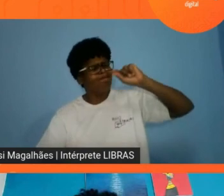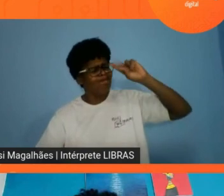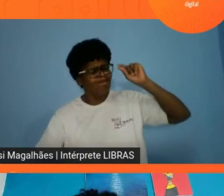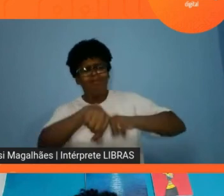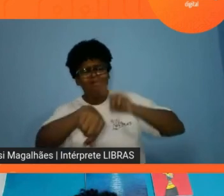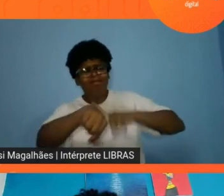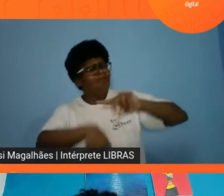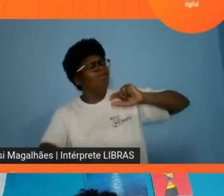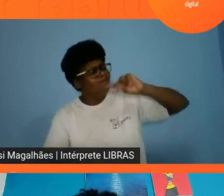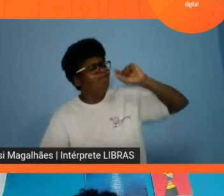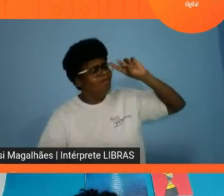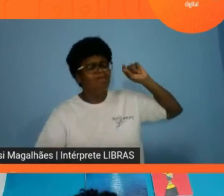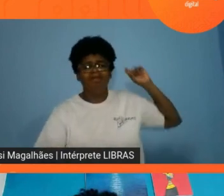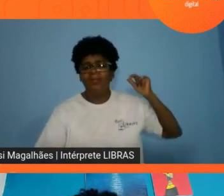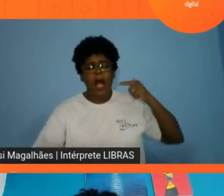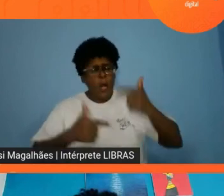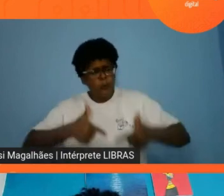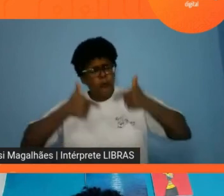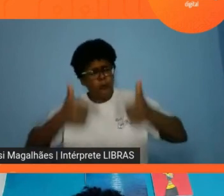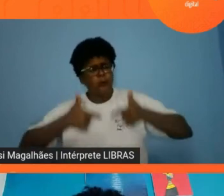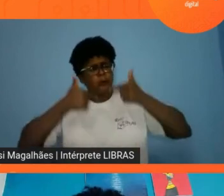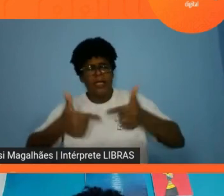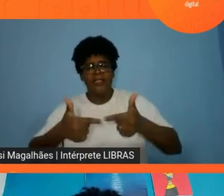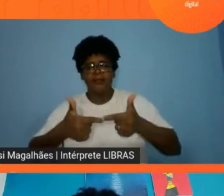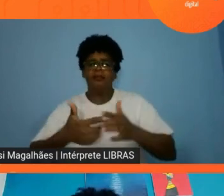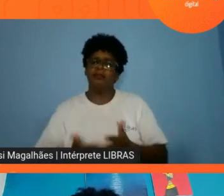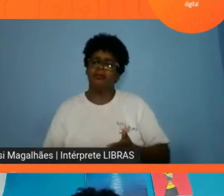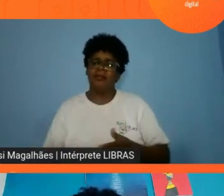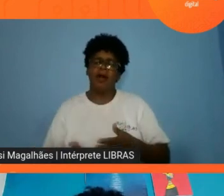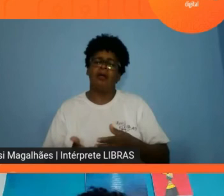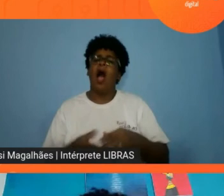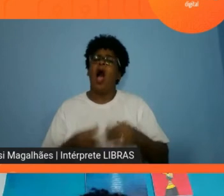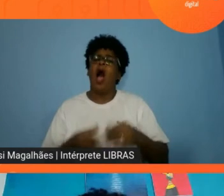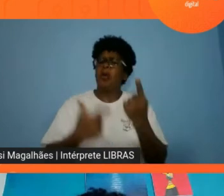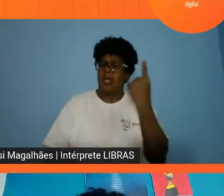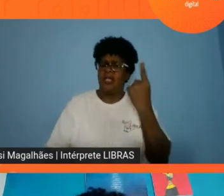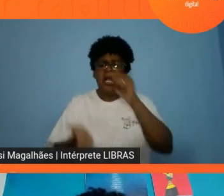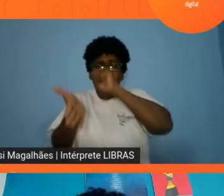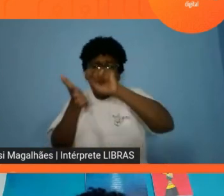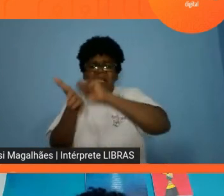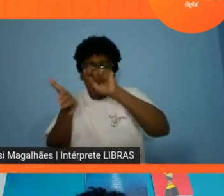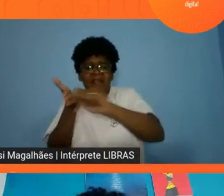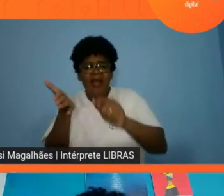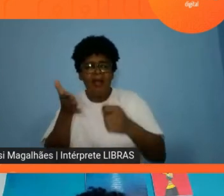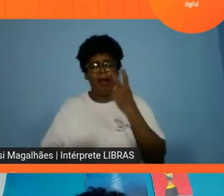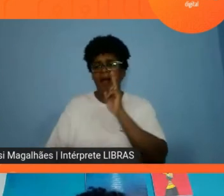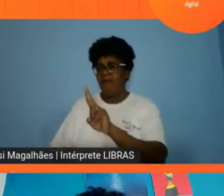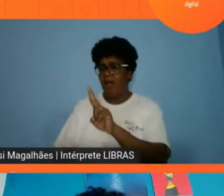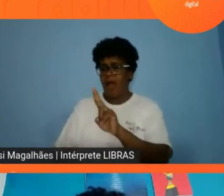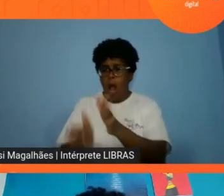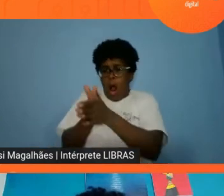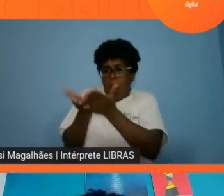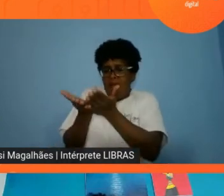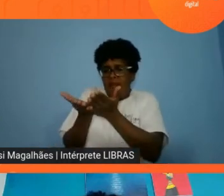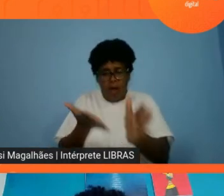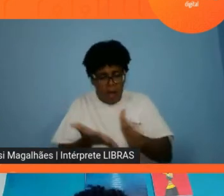é o que eu sempre falo, eu falo assim, uma coisa é a gente escrever, outra coisa é a gente ver um livro nosso na nossa mão